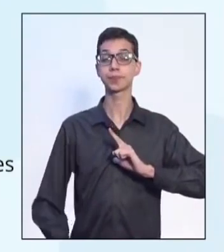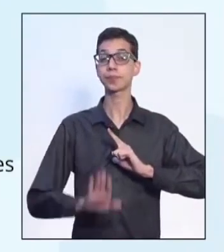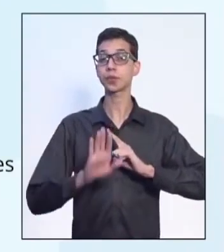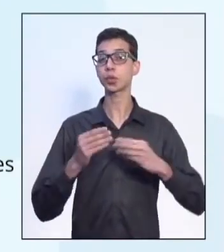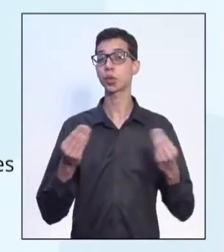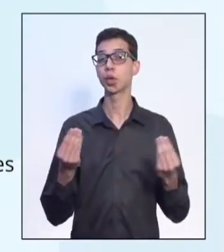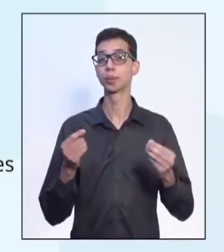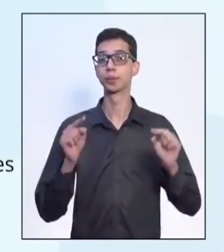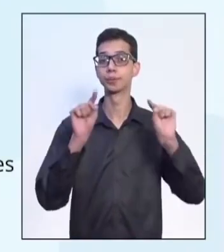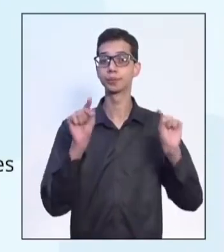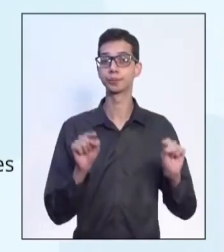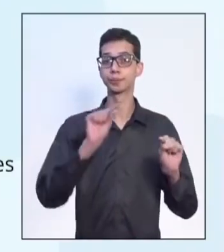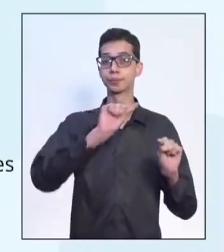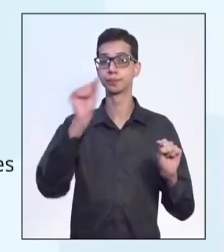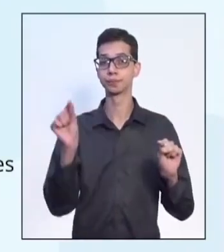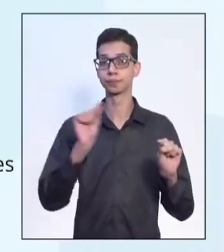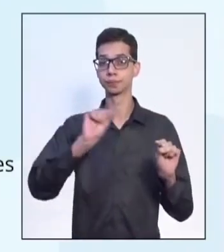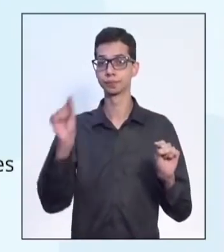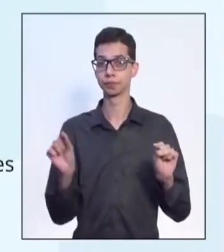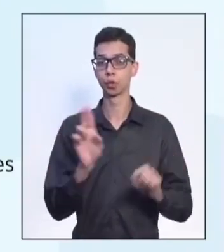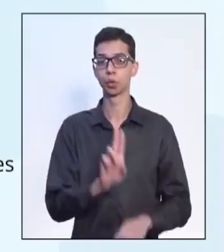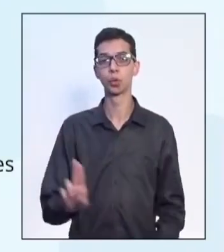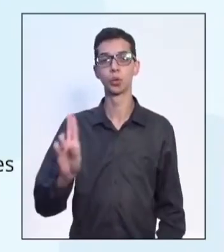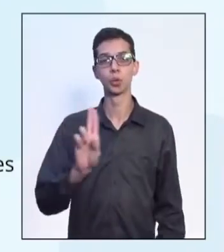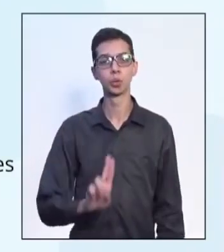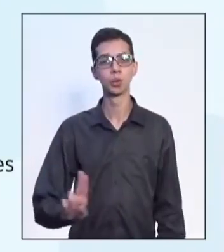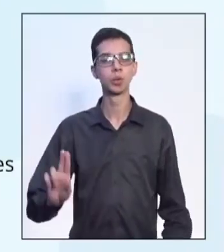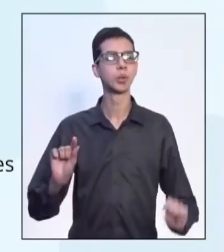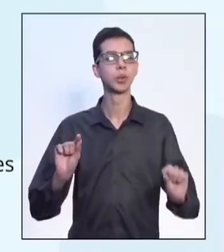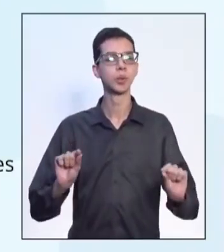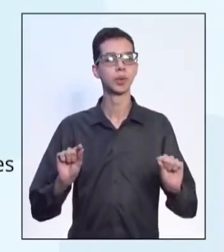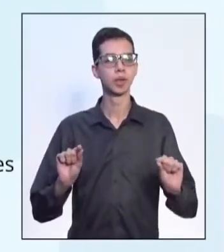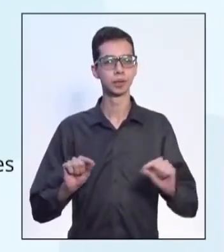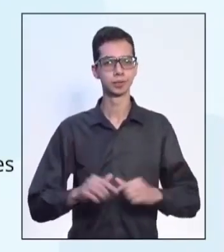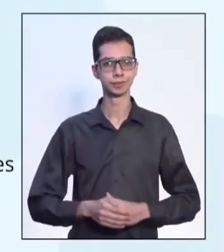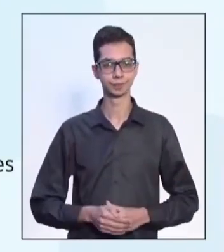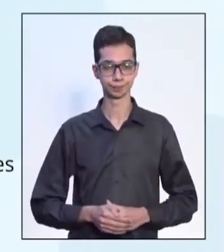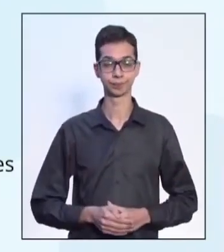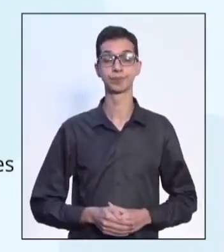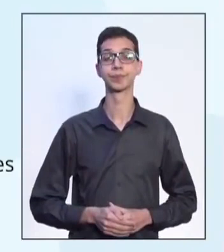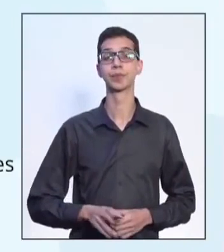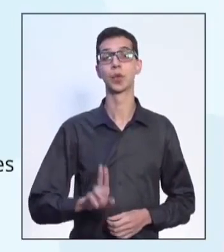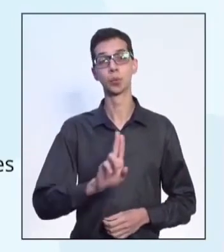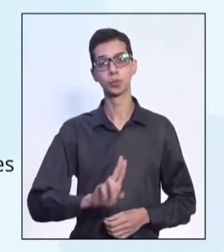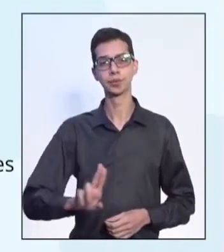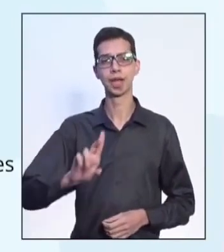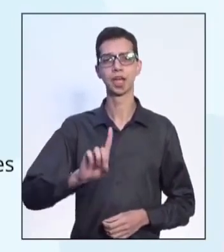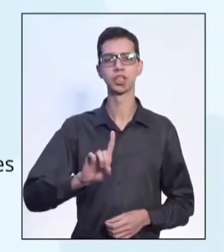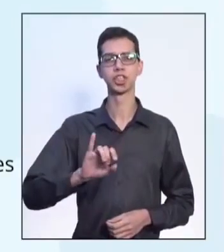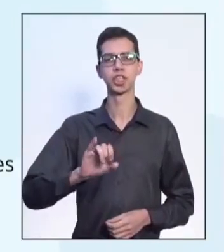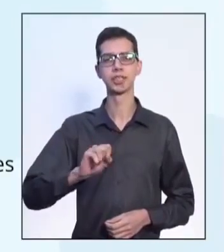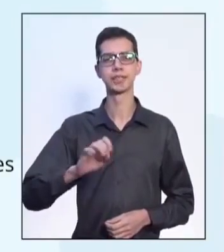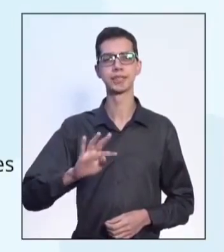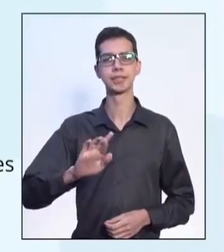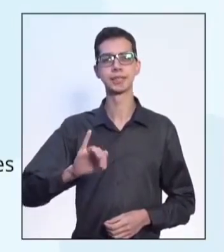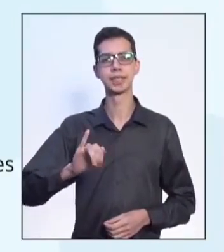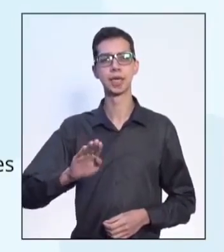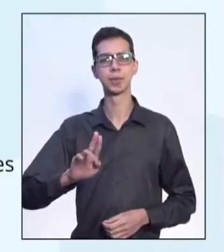fatorada nós aplicarmos a propriedade distributiva, nós vamos